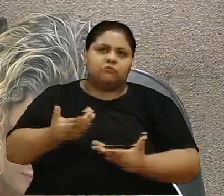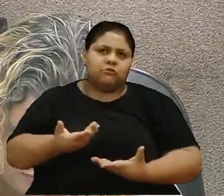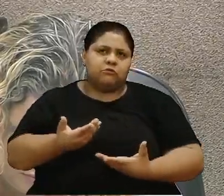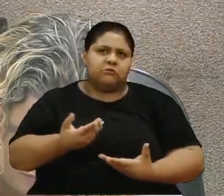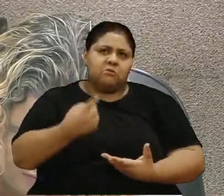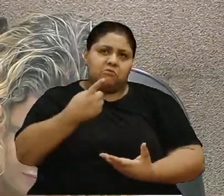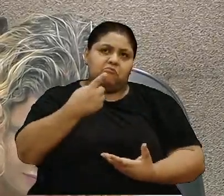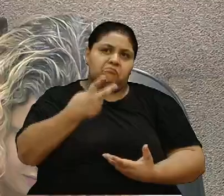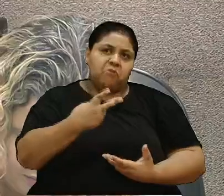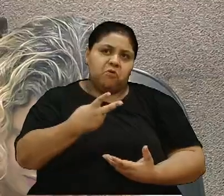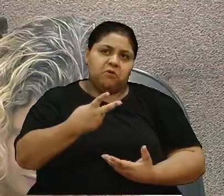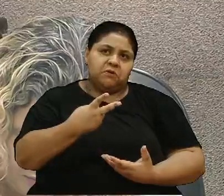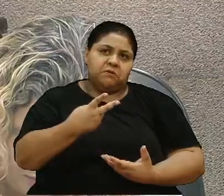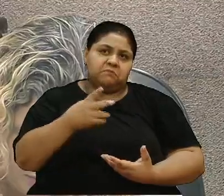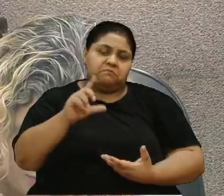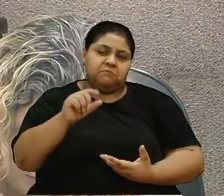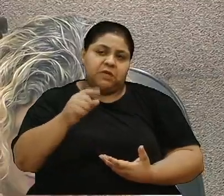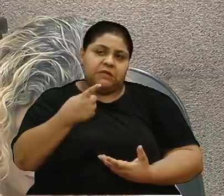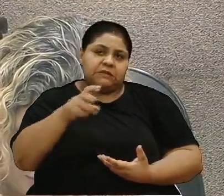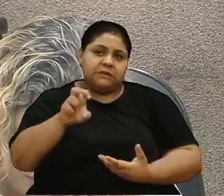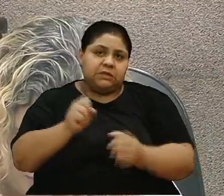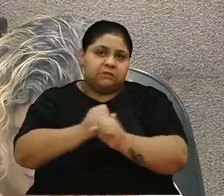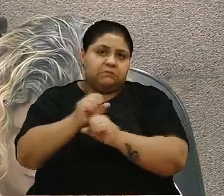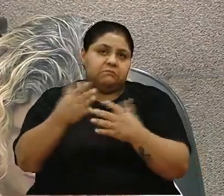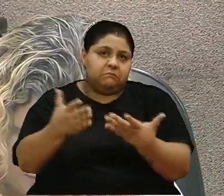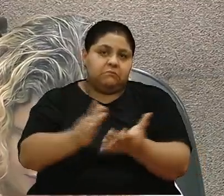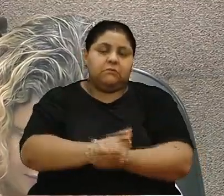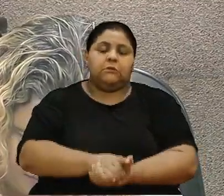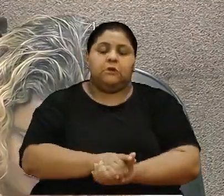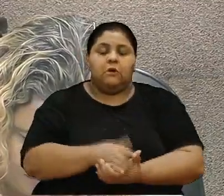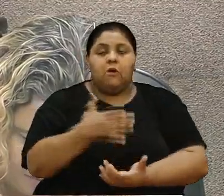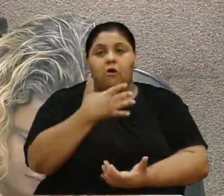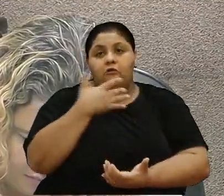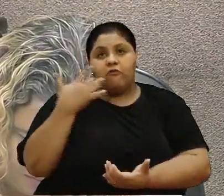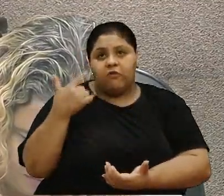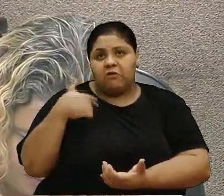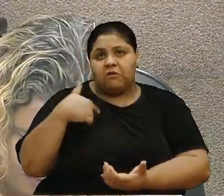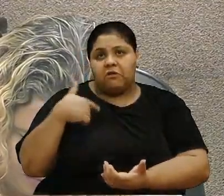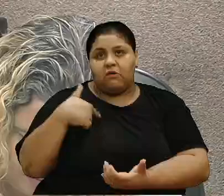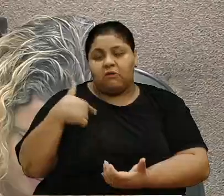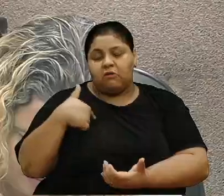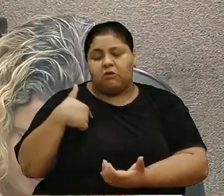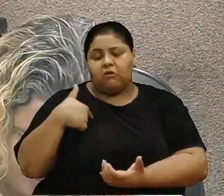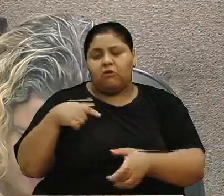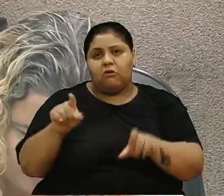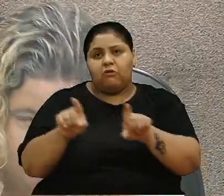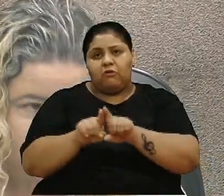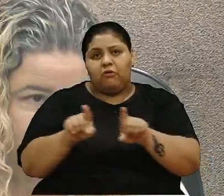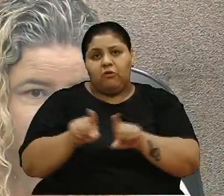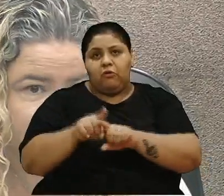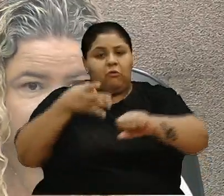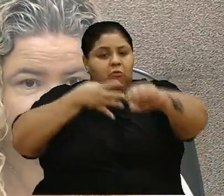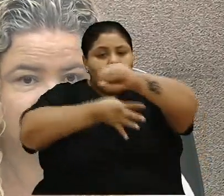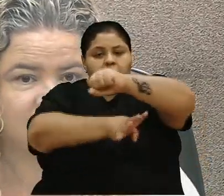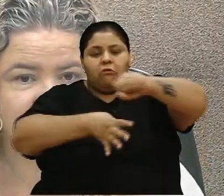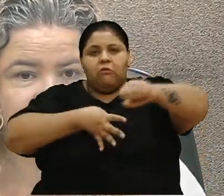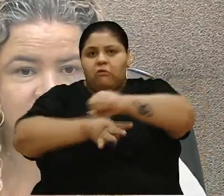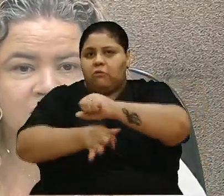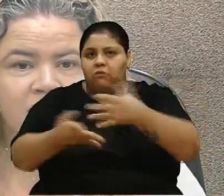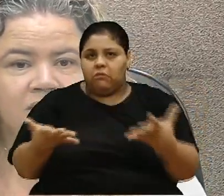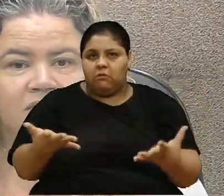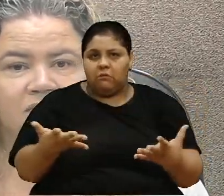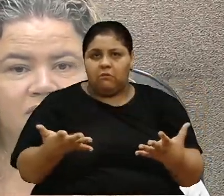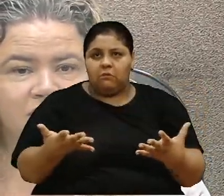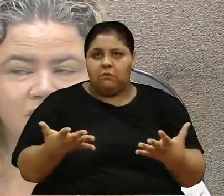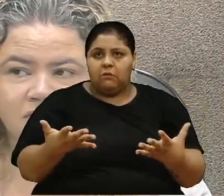1, 2, 10, 15 anos? Então é muito fácil, até eu teria colocado as cancelas de pedágio nessa situação aí,